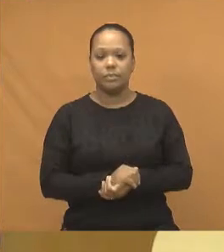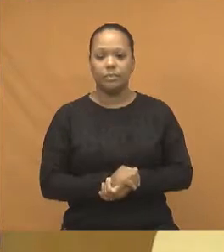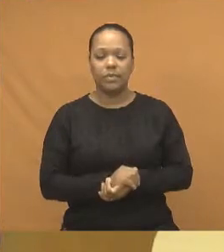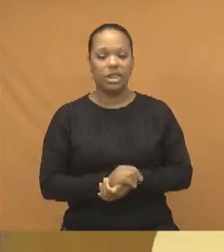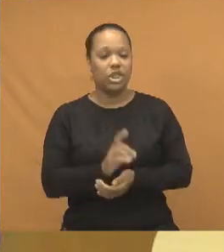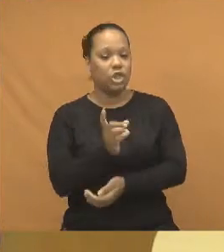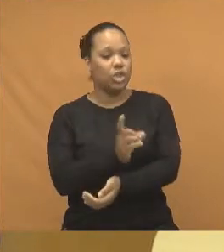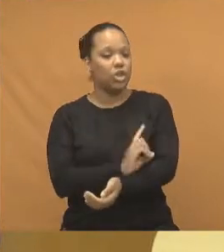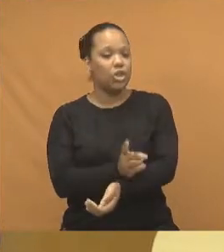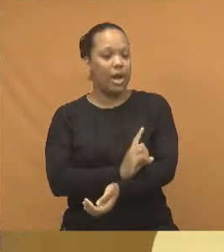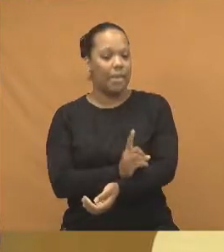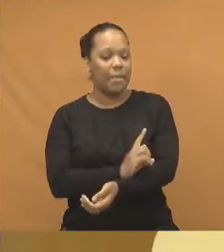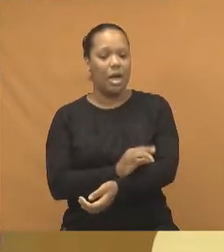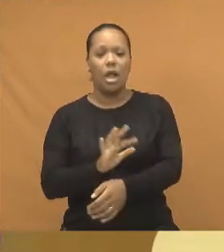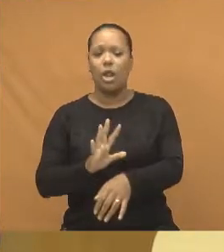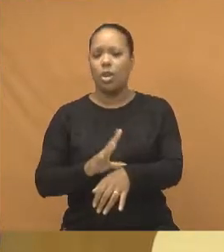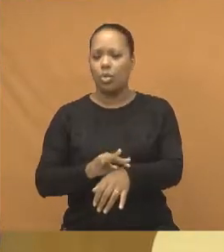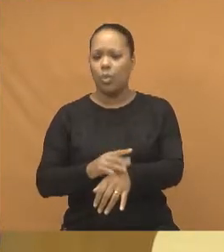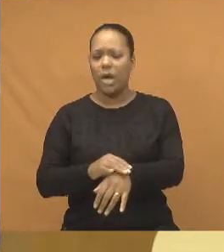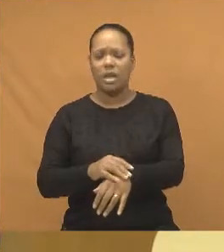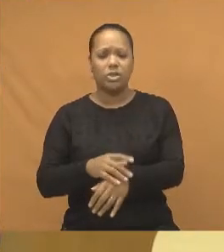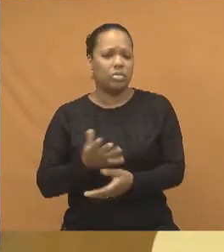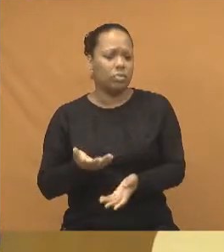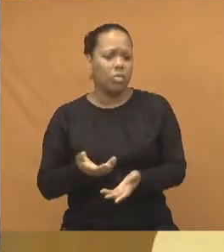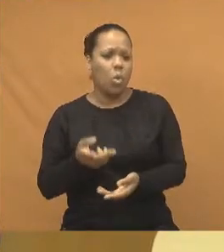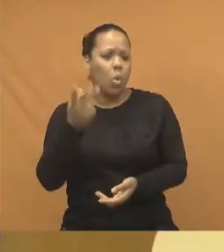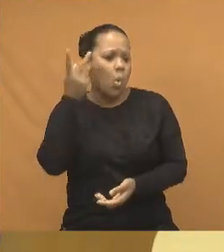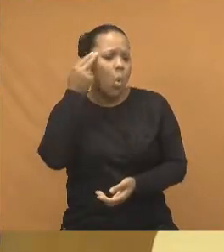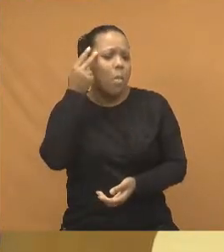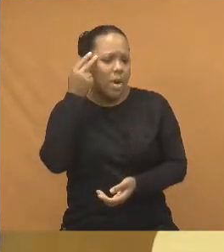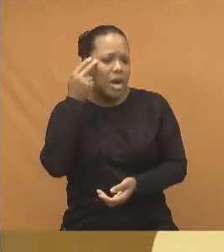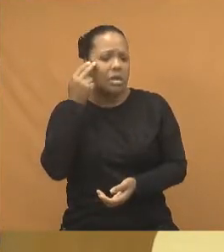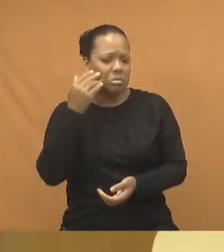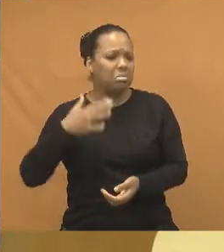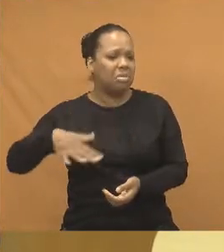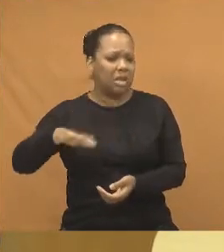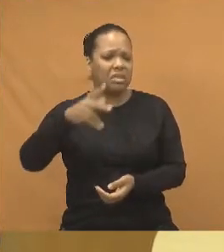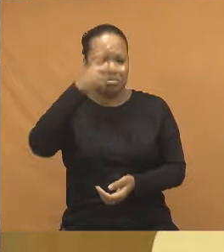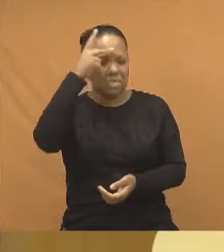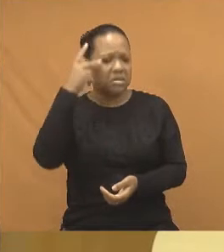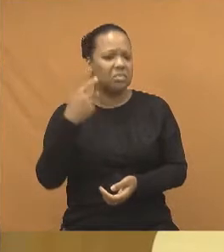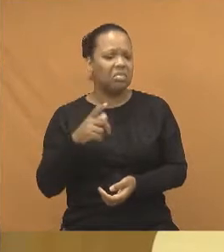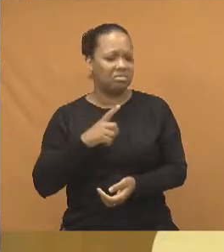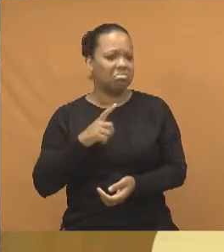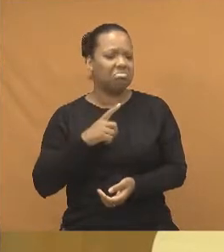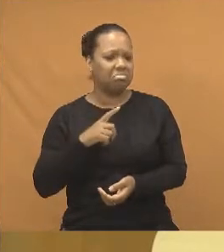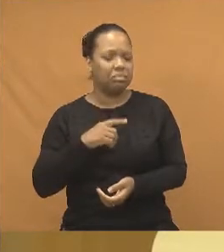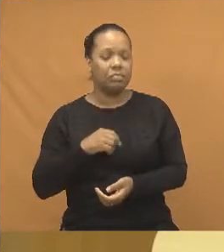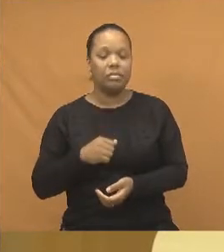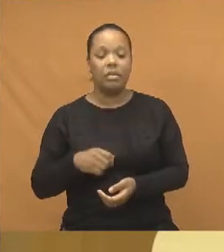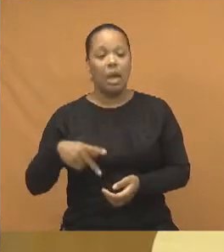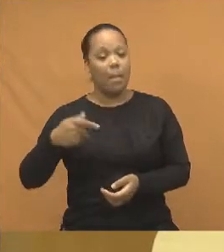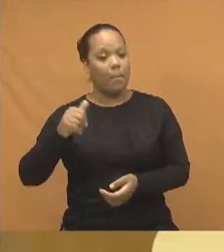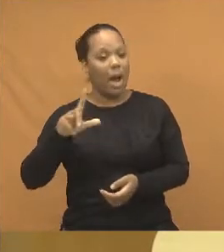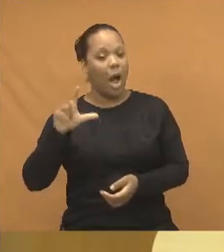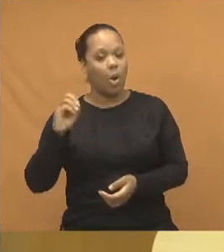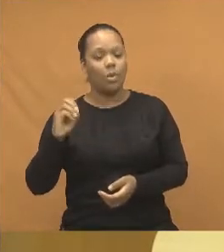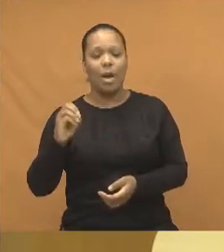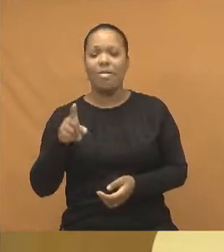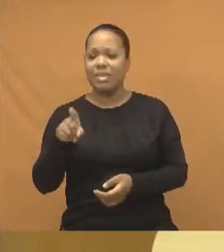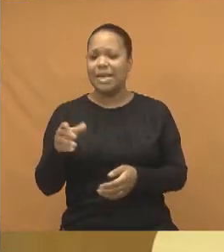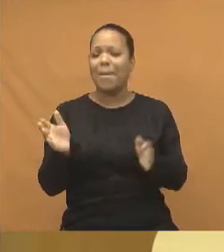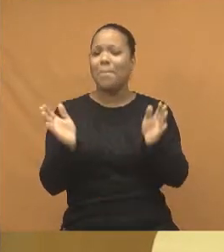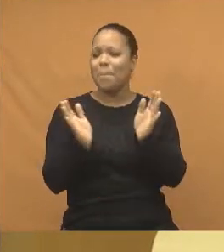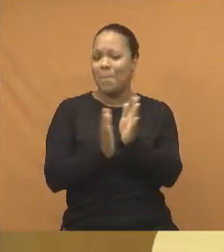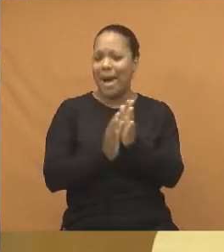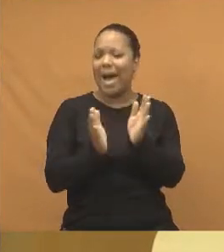do diabetes, uma doença muito comum aí no nosso meio, viu, Aderbal? Paulinho, queria começar aí te